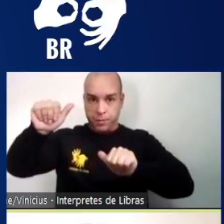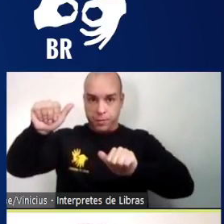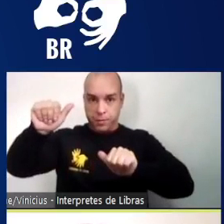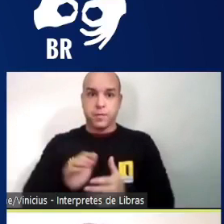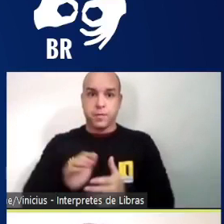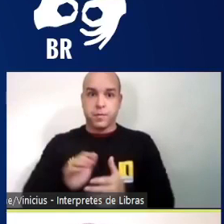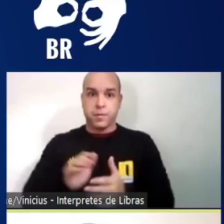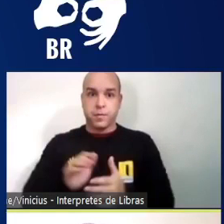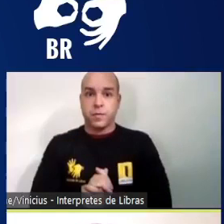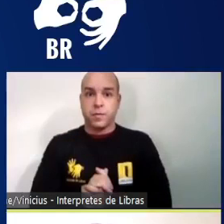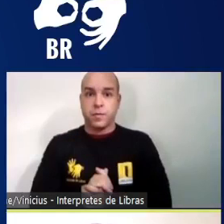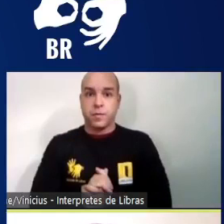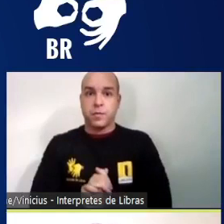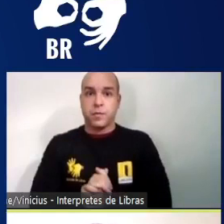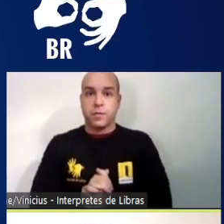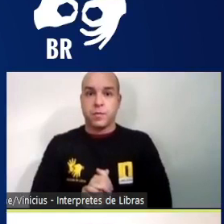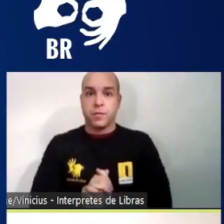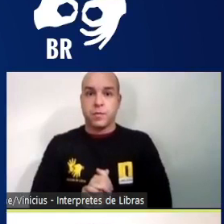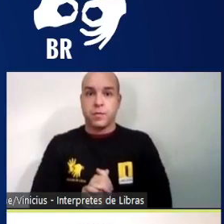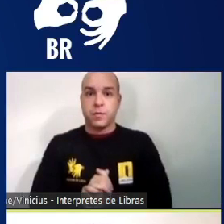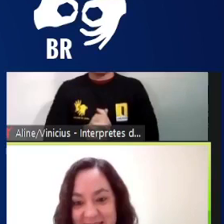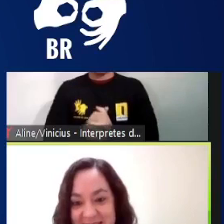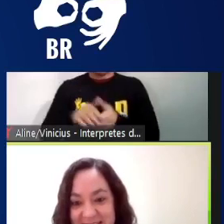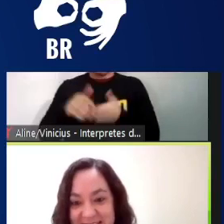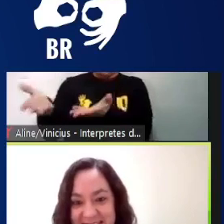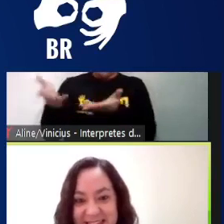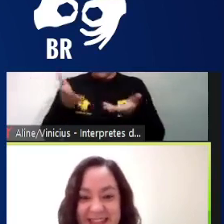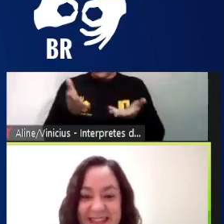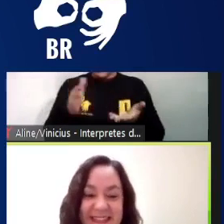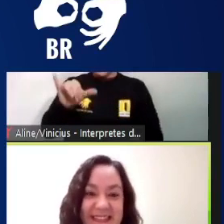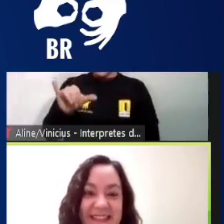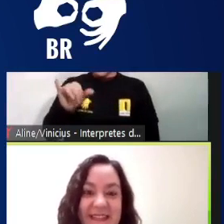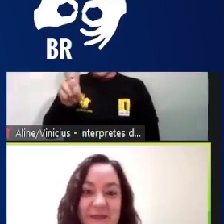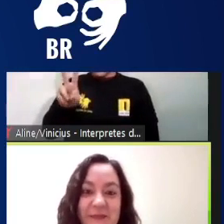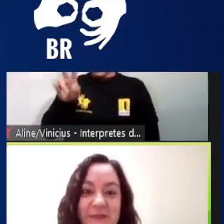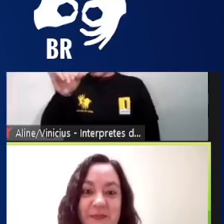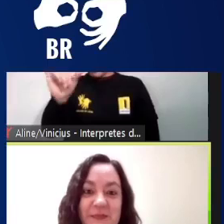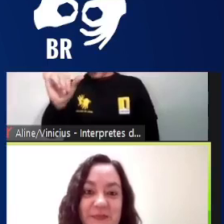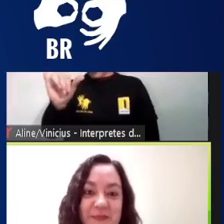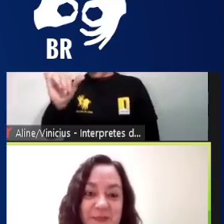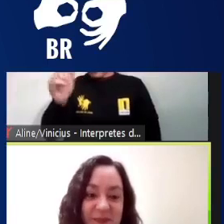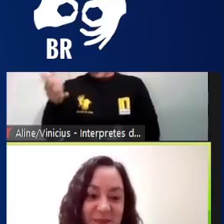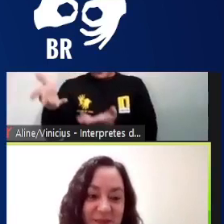assumir, por favor, venha com a gente.